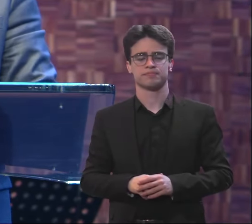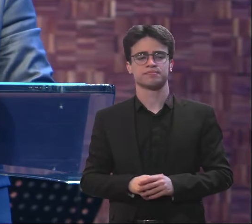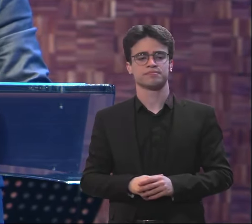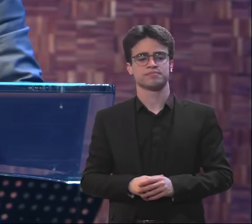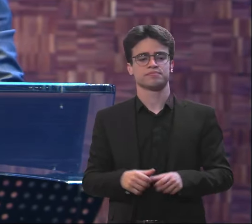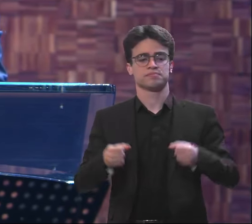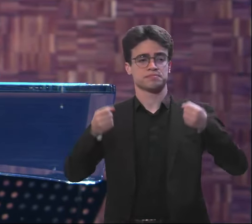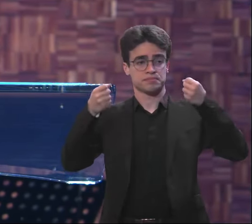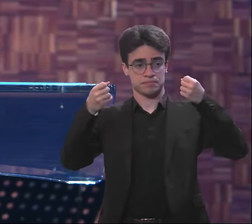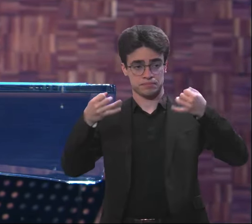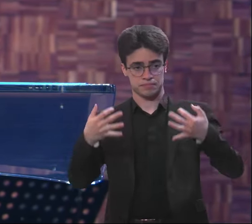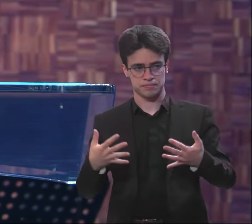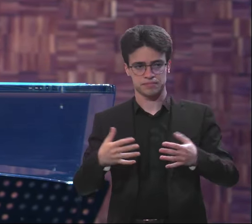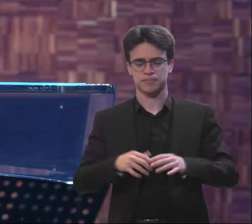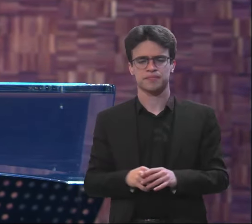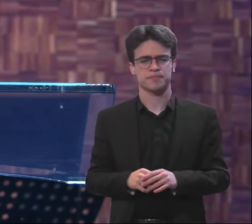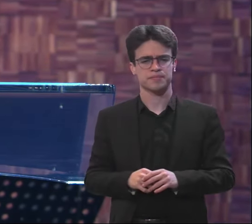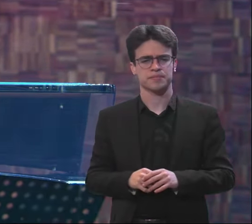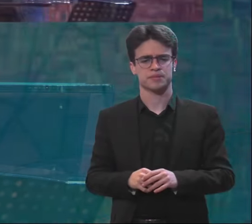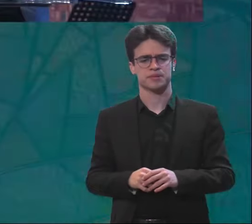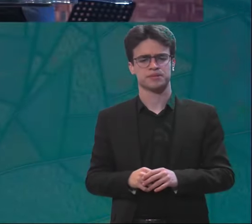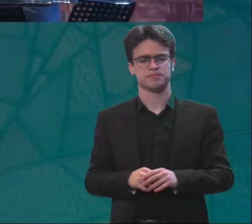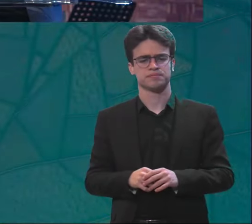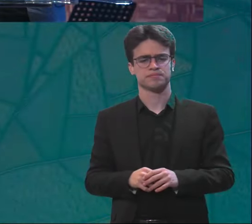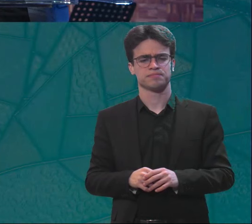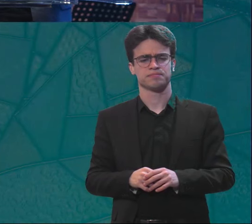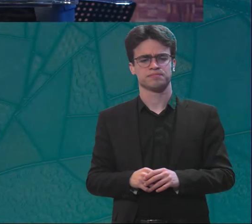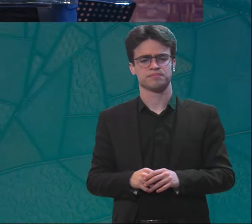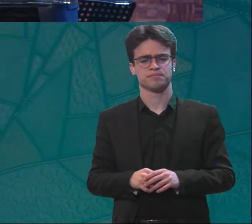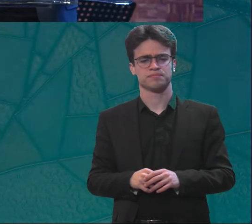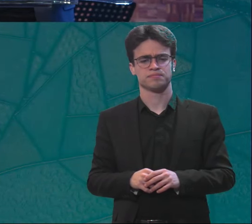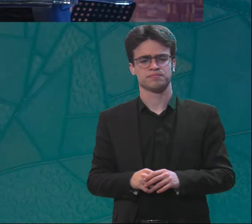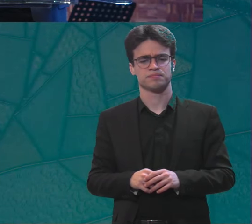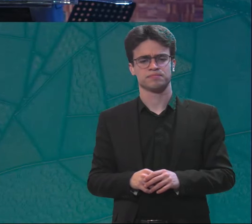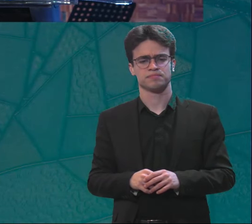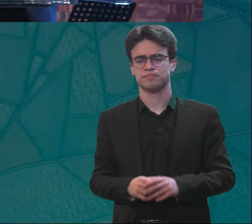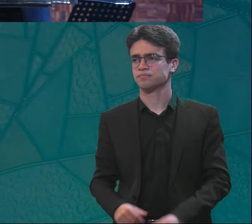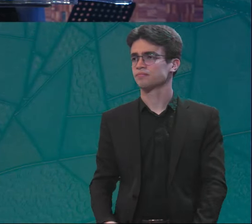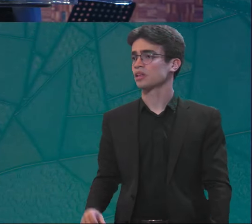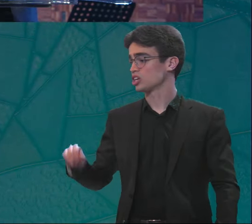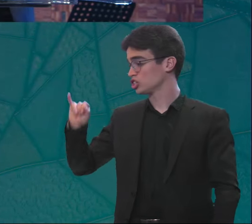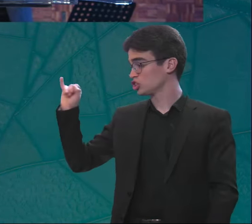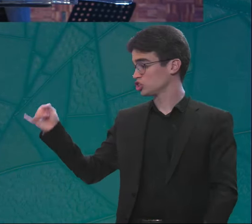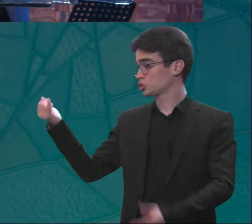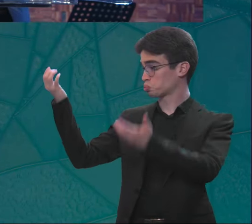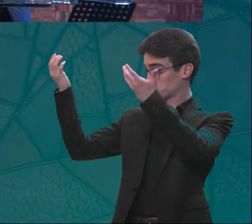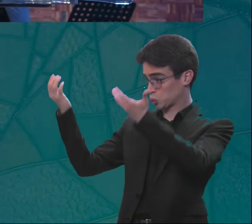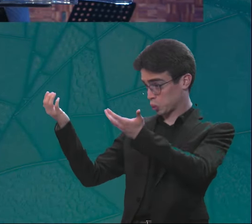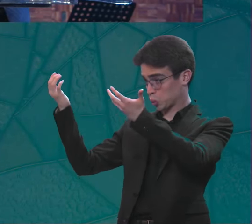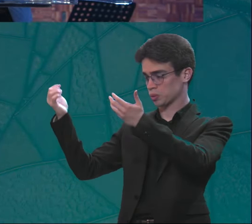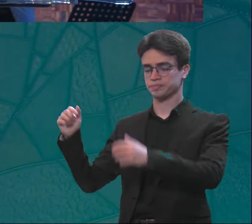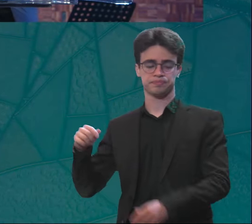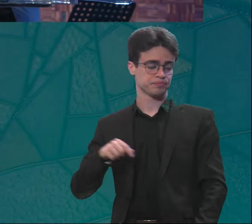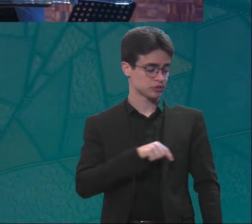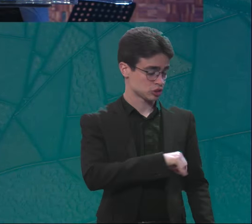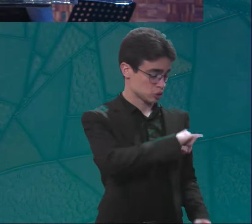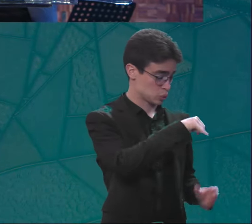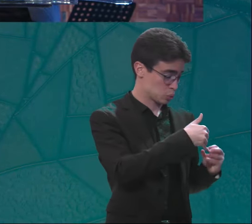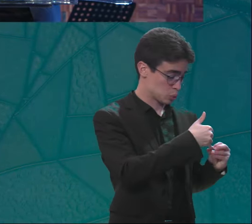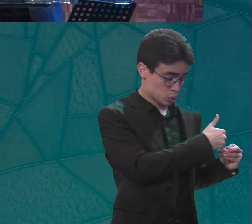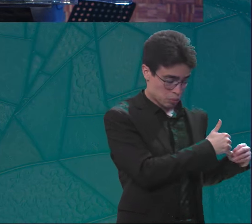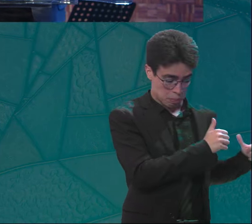Diz assim a palavra do Senhor: estando Josué ao pé de Jericó, levantou os